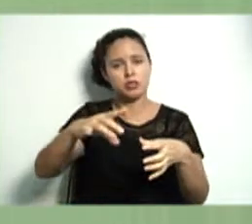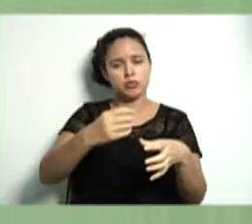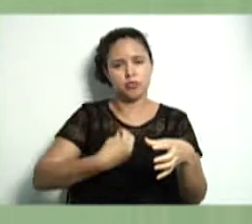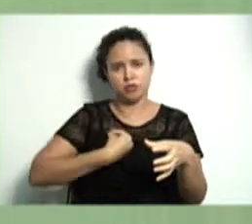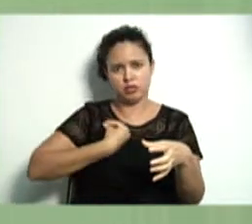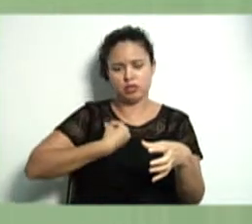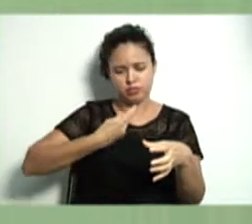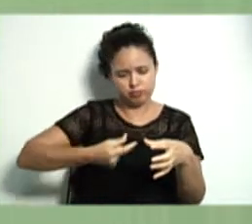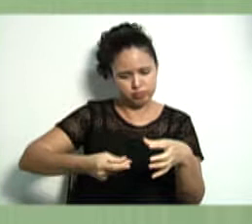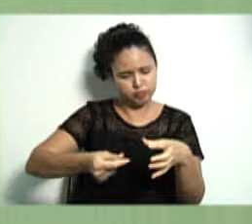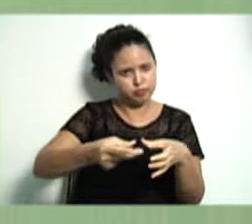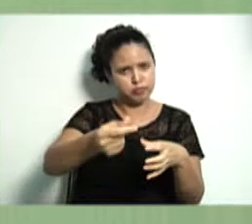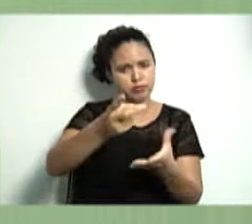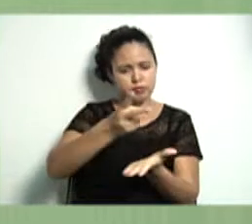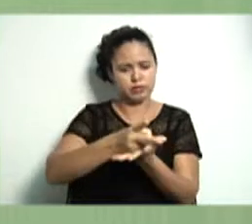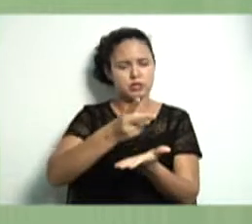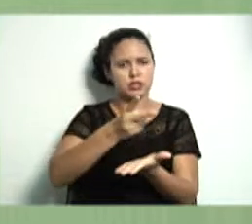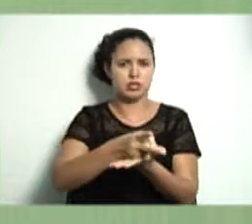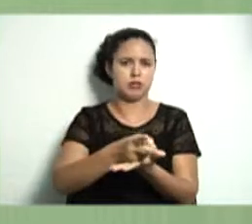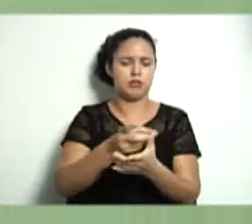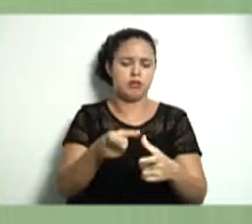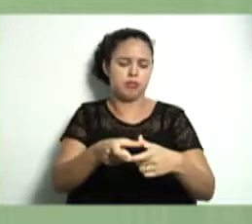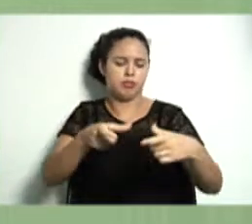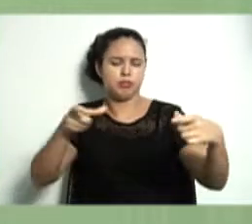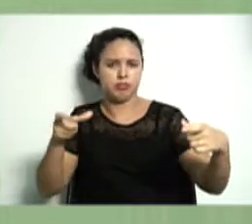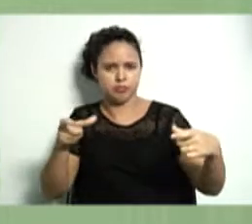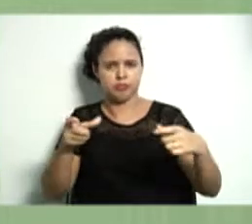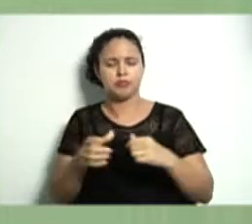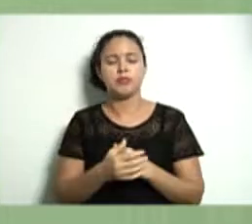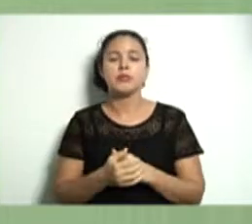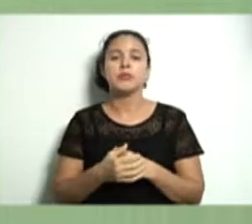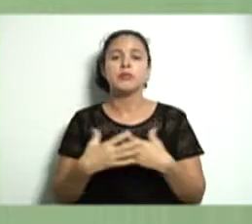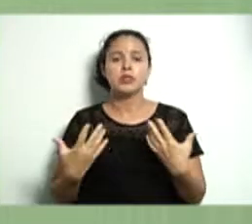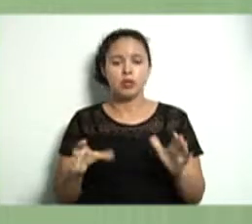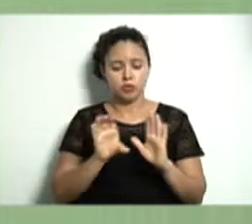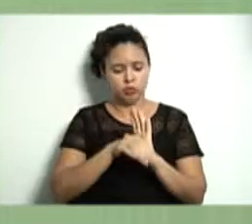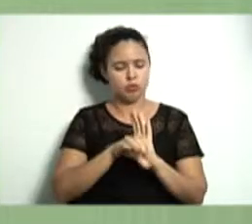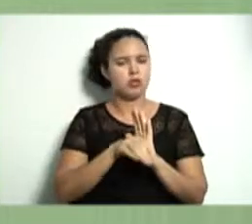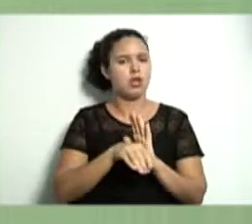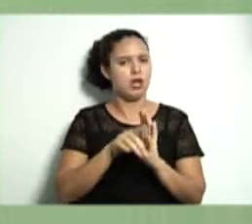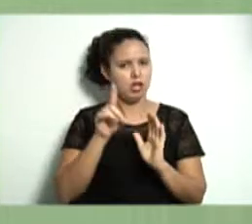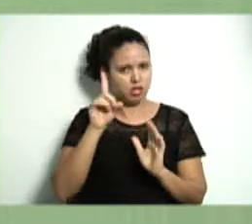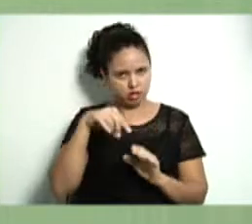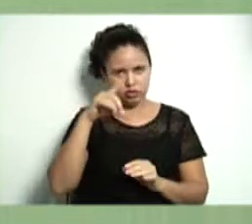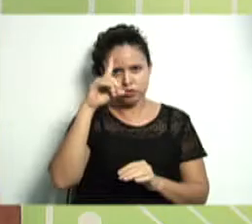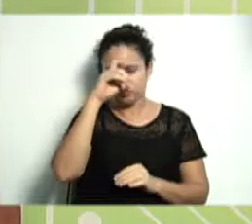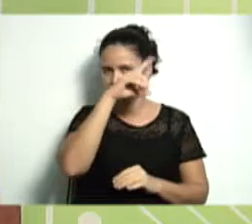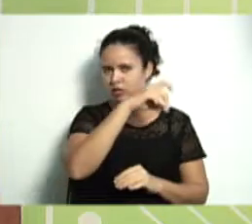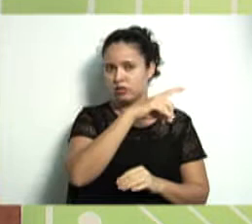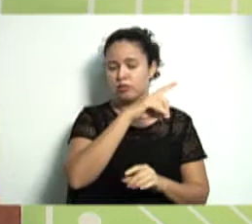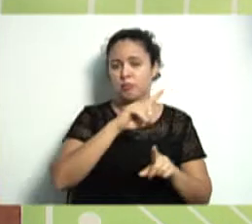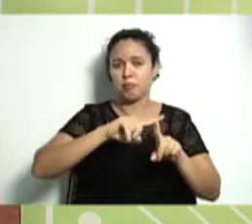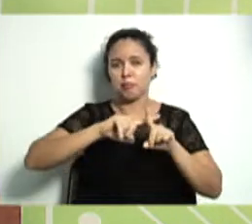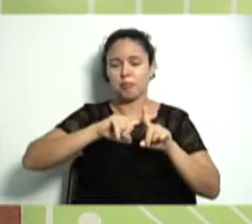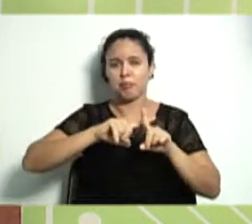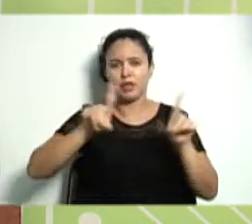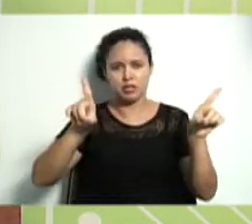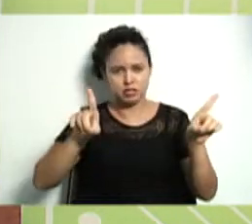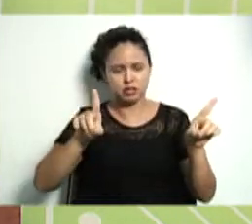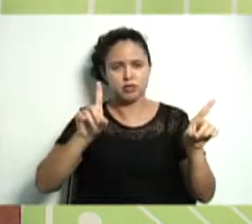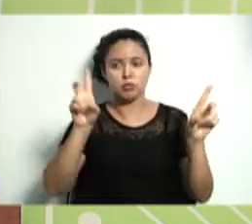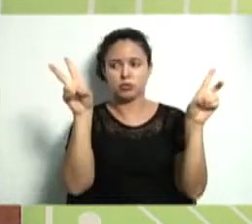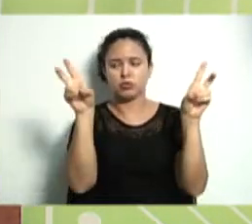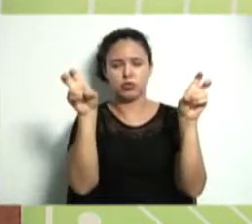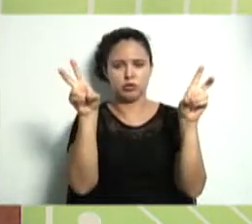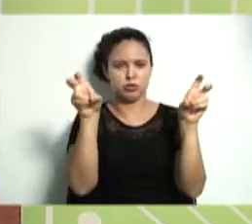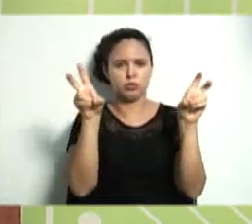sua continuidade. Esse conceito ele é um pouco complexo, mas o título do